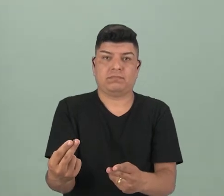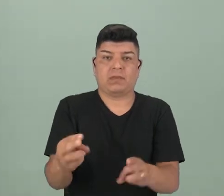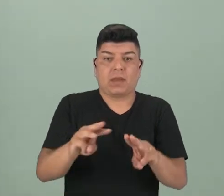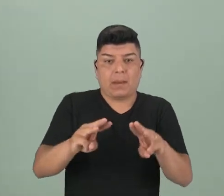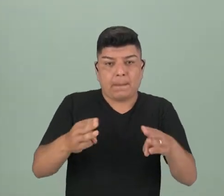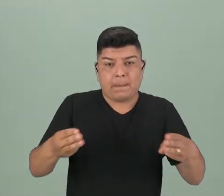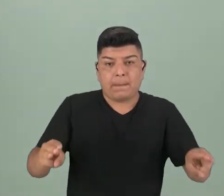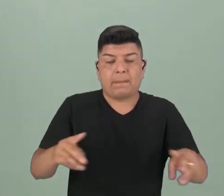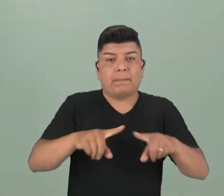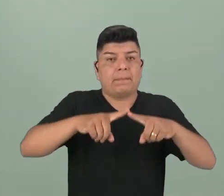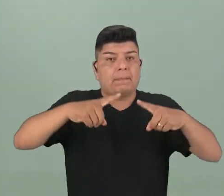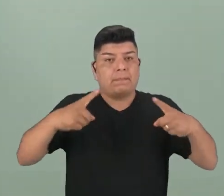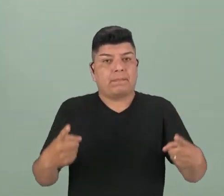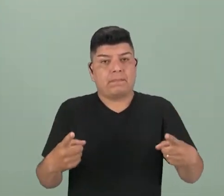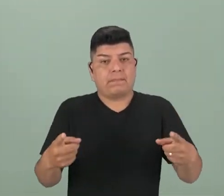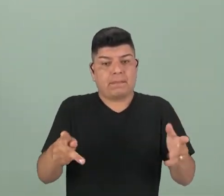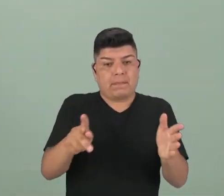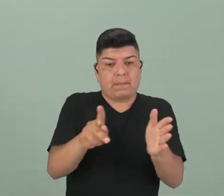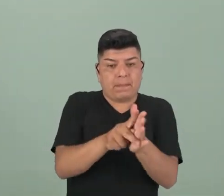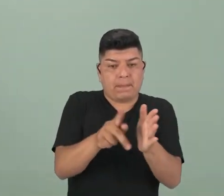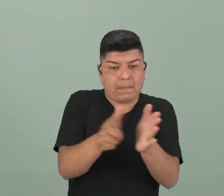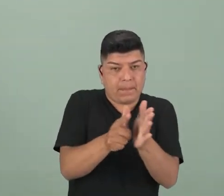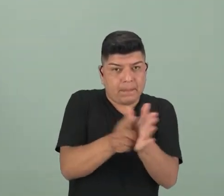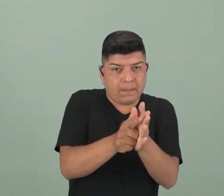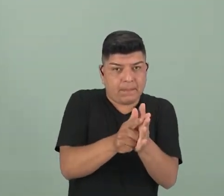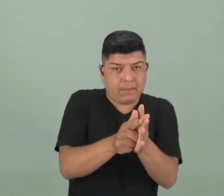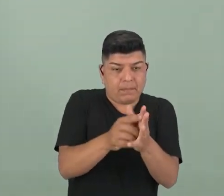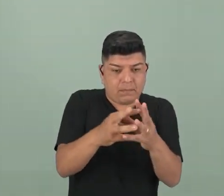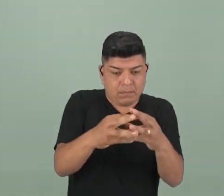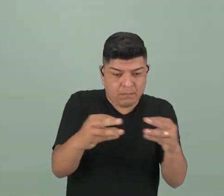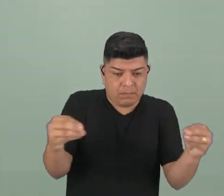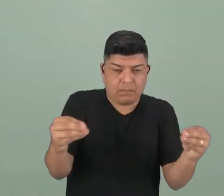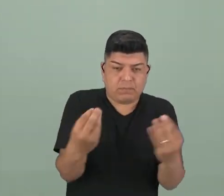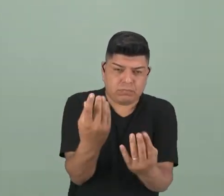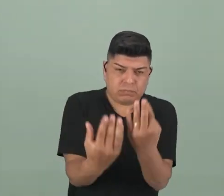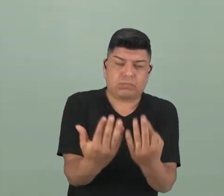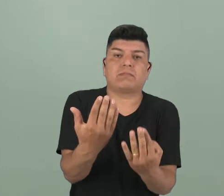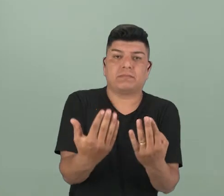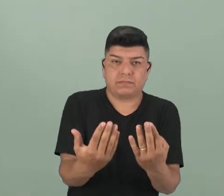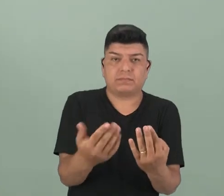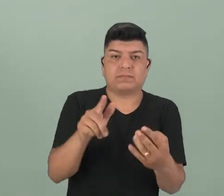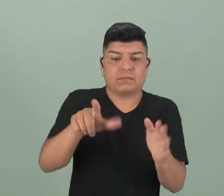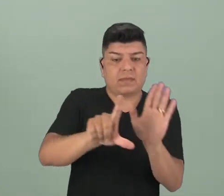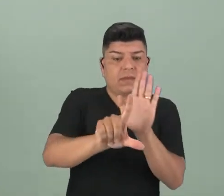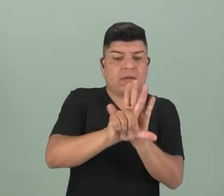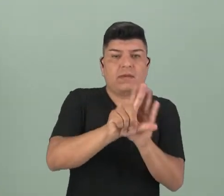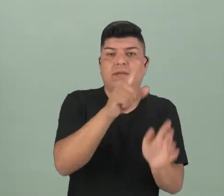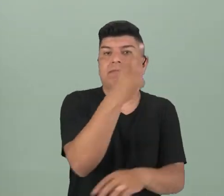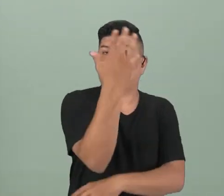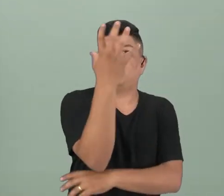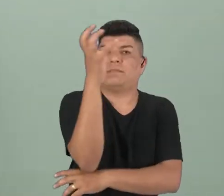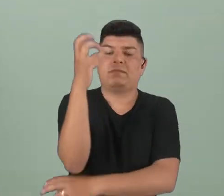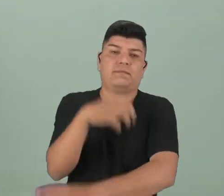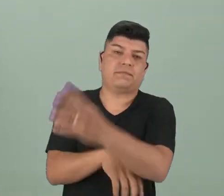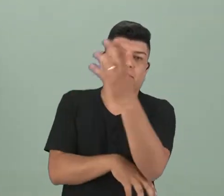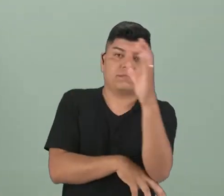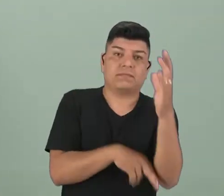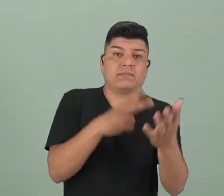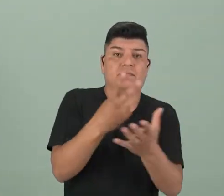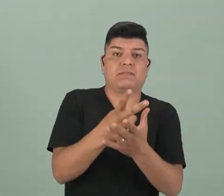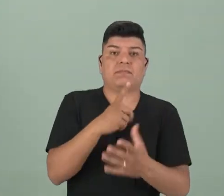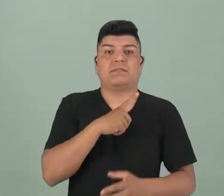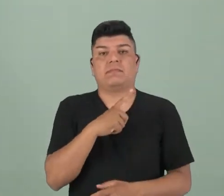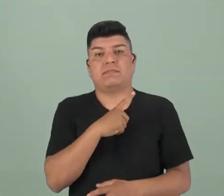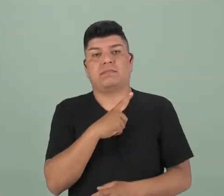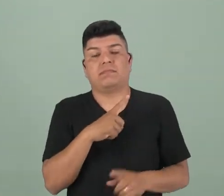transformar, não seria mais o papel, seriam as cinzas do papel. Então ele postulou essa lei da natureza. Ela, na verdade, sempre existiu,